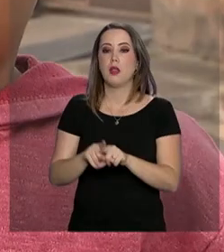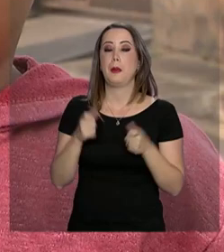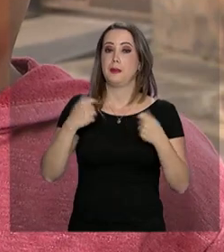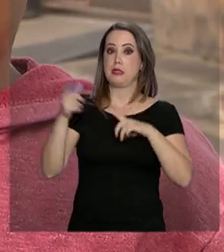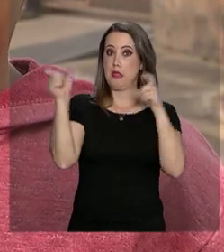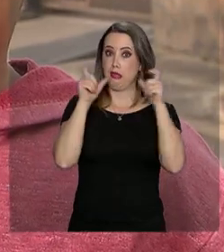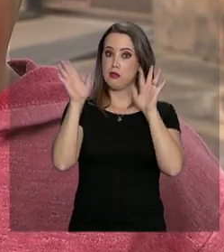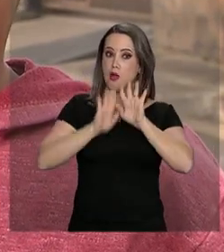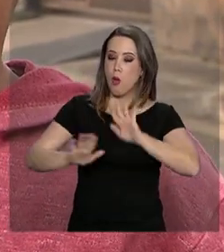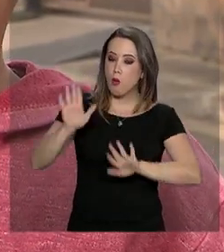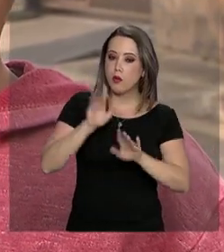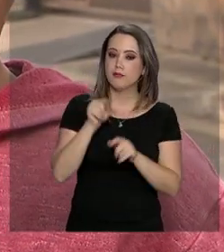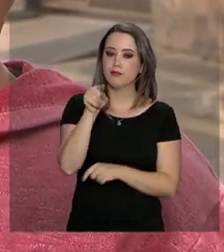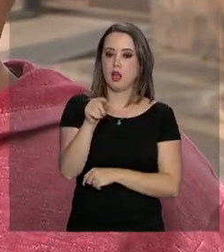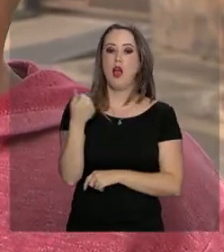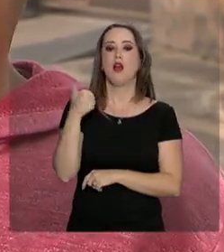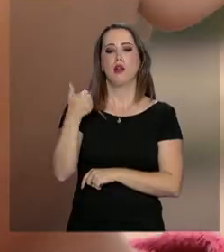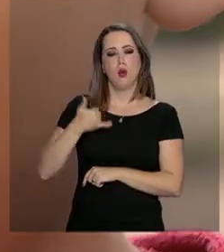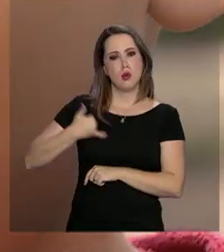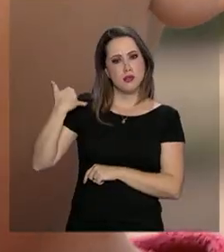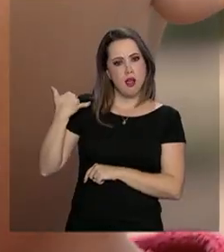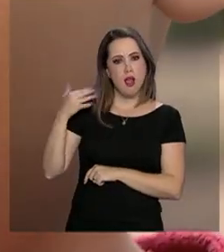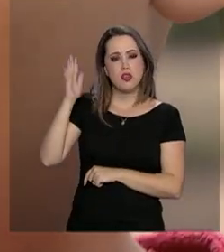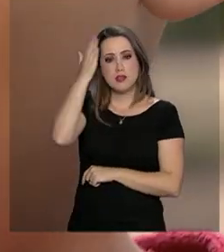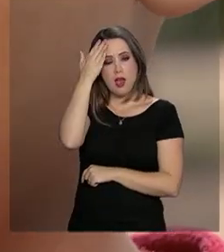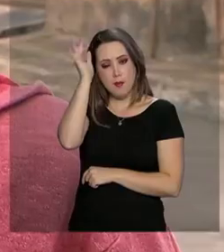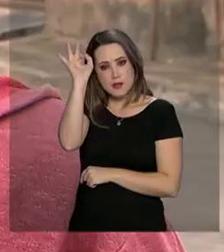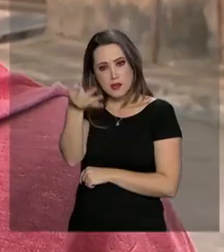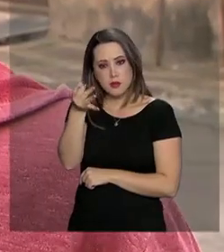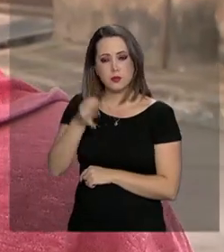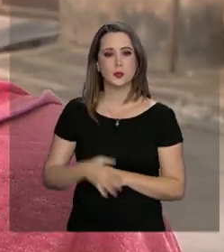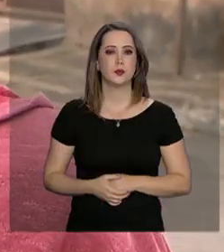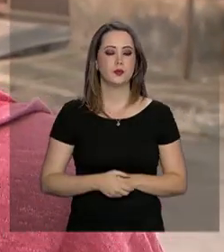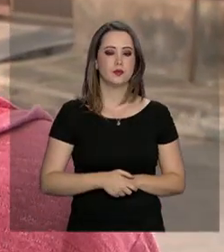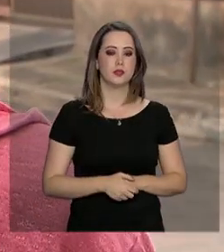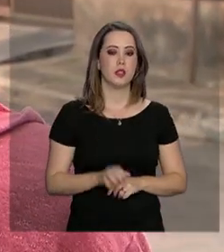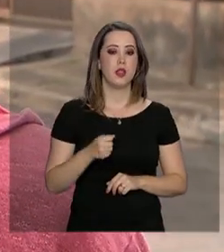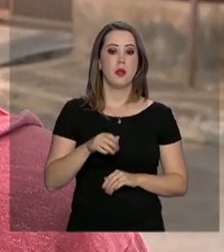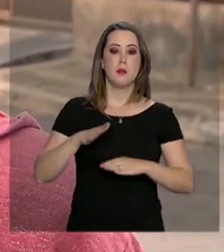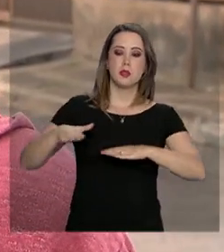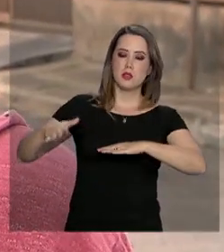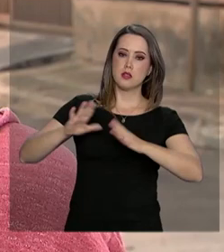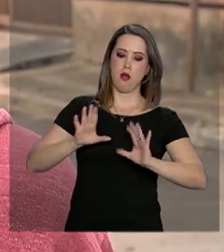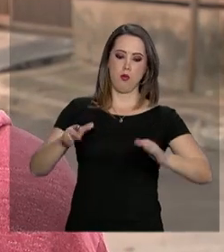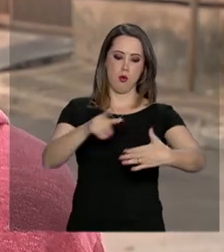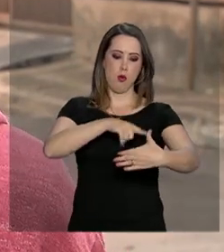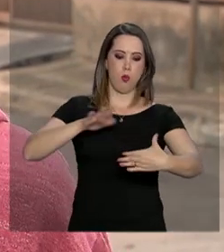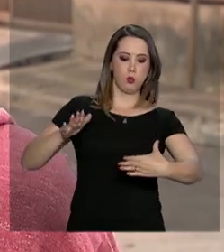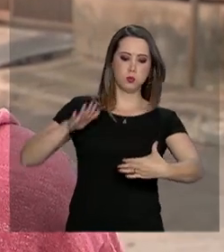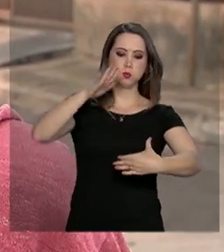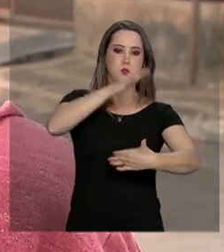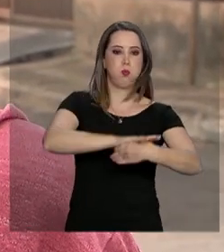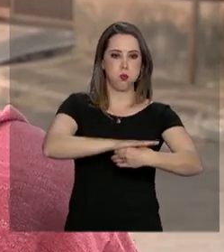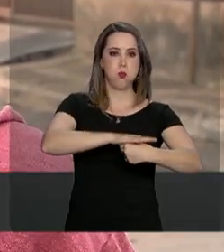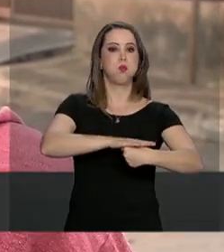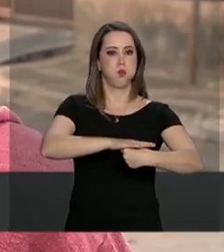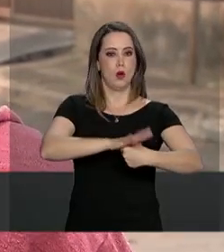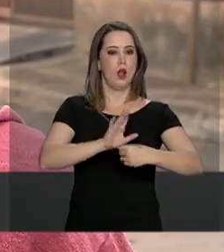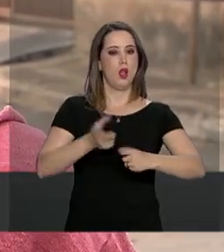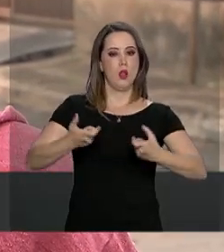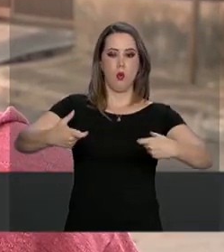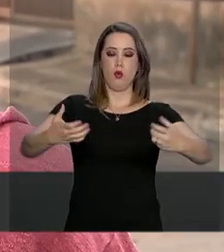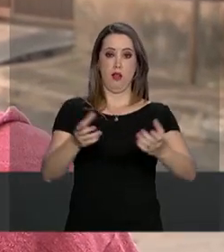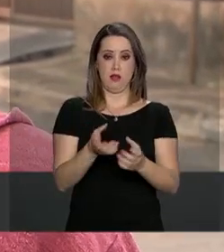lição que esse garoto de 11 anos já sabe de corte que fechar a caixa d'água não deixar lixo jogado na rua ver as